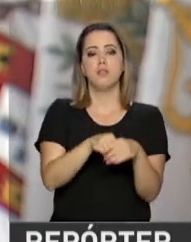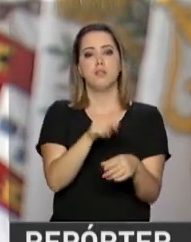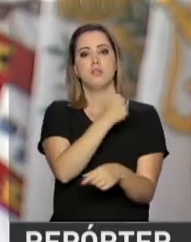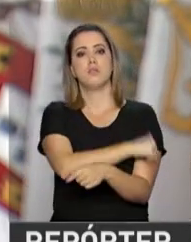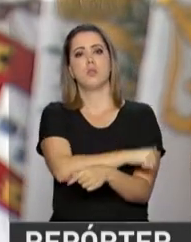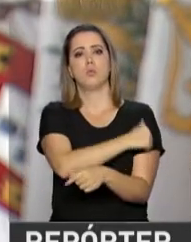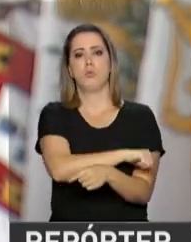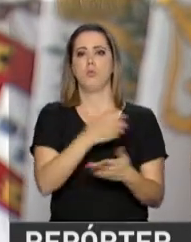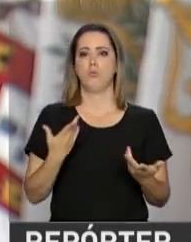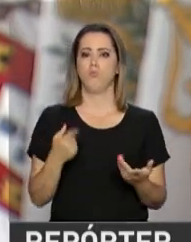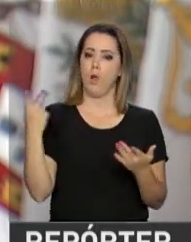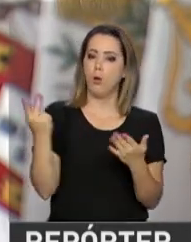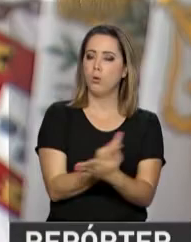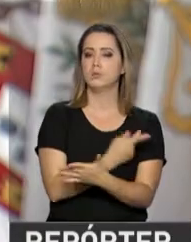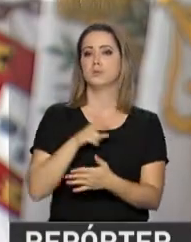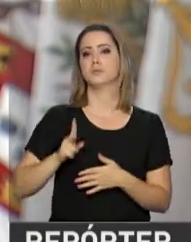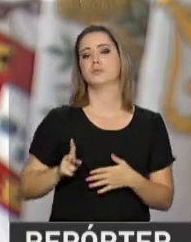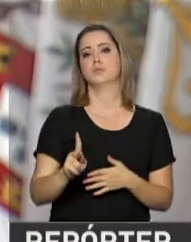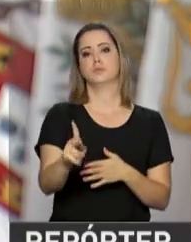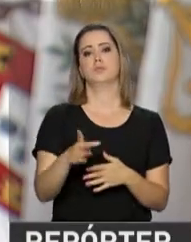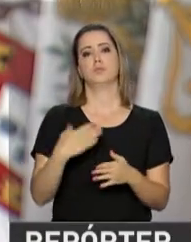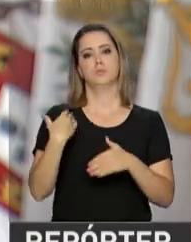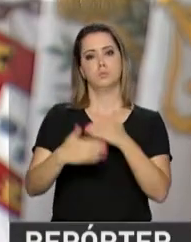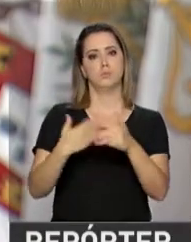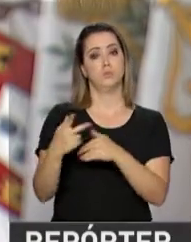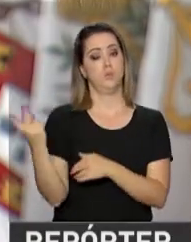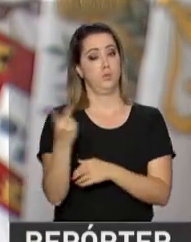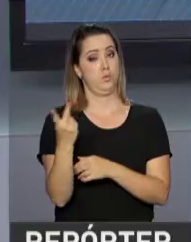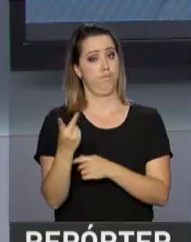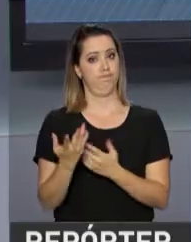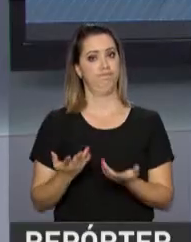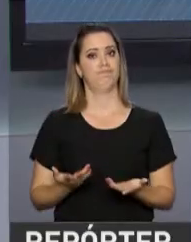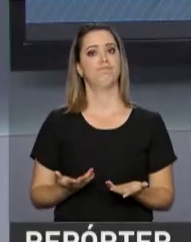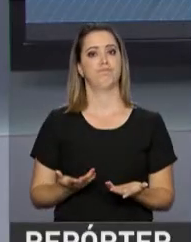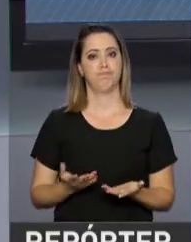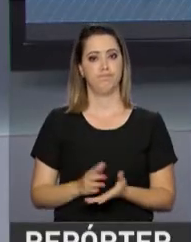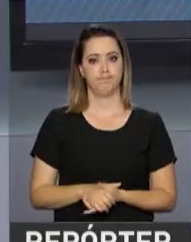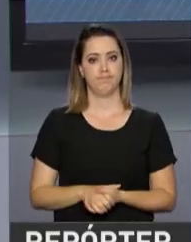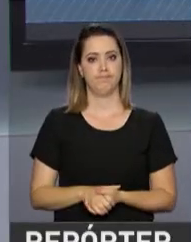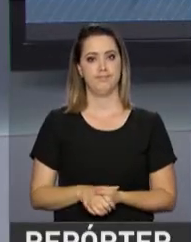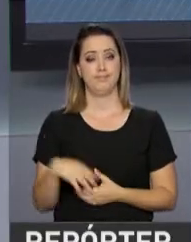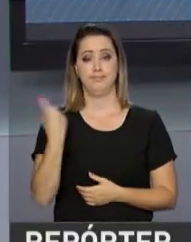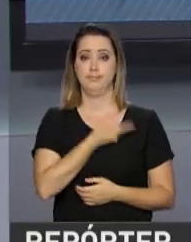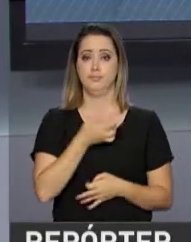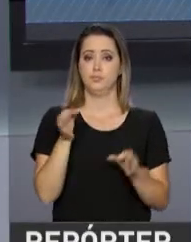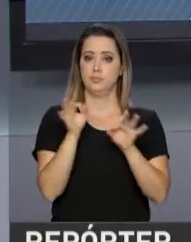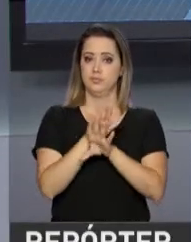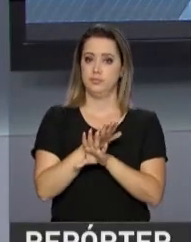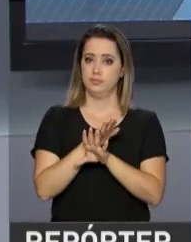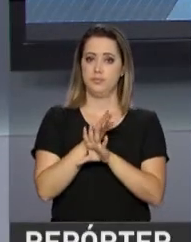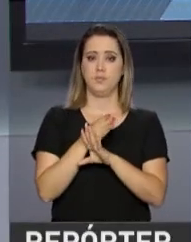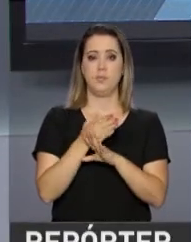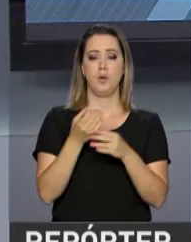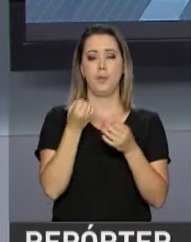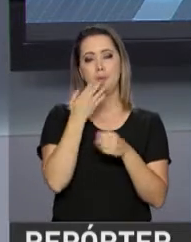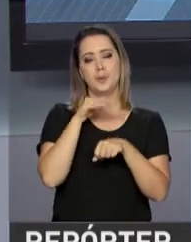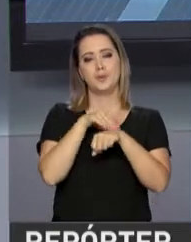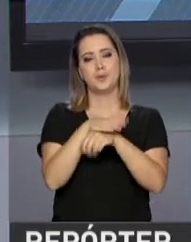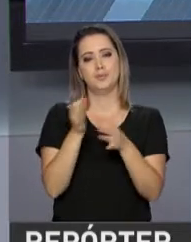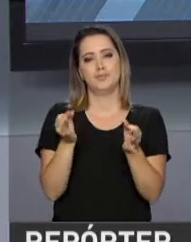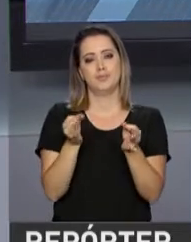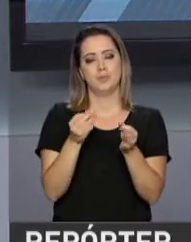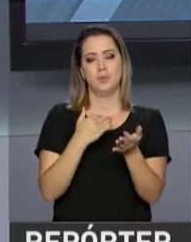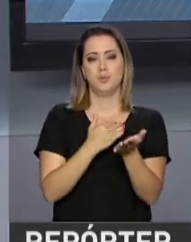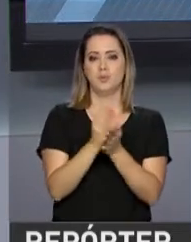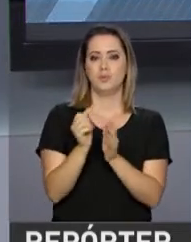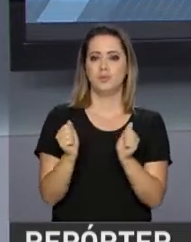continuar acontecendo na sequência dessas duas brigadas o repórter nbr fica por aqui uma boa noite pra você